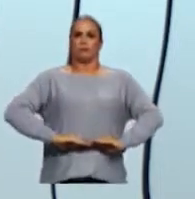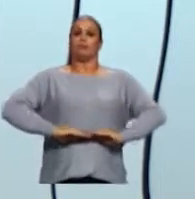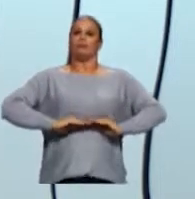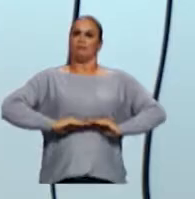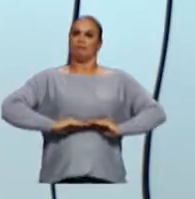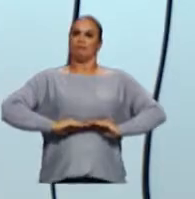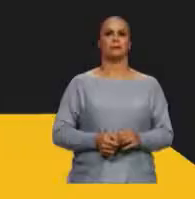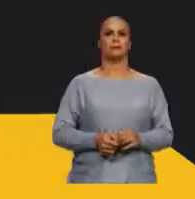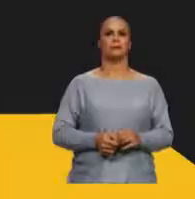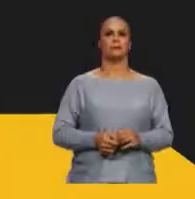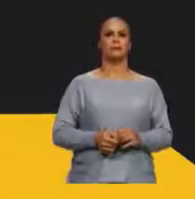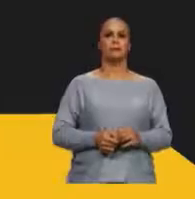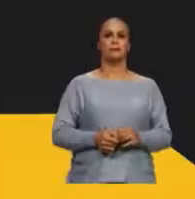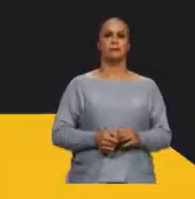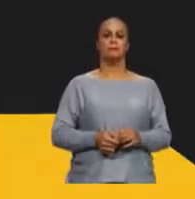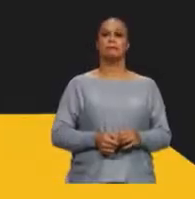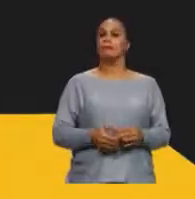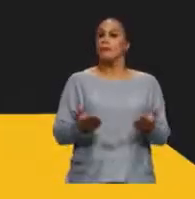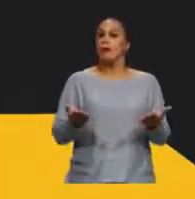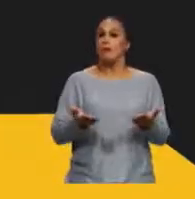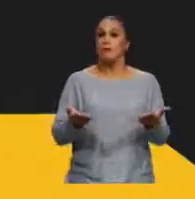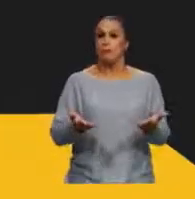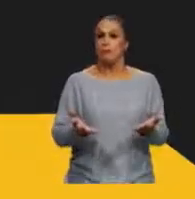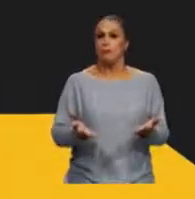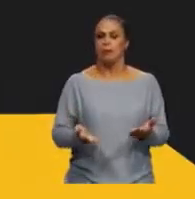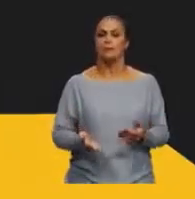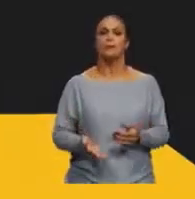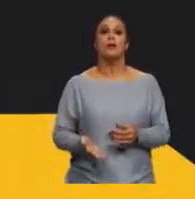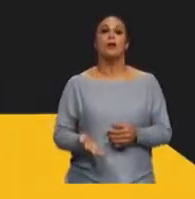diafragma. Agora, nós vamos